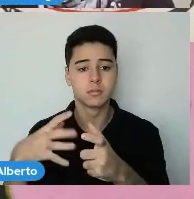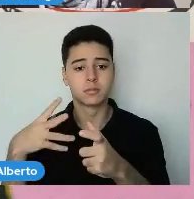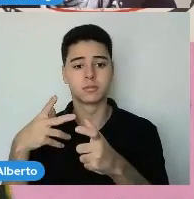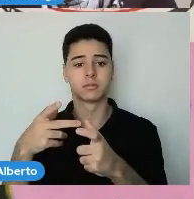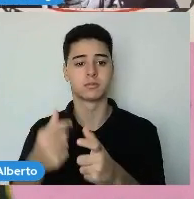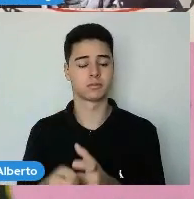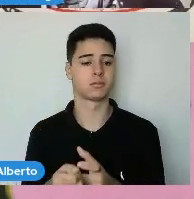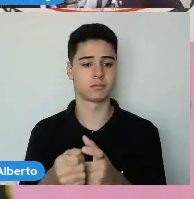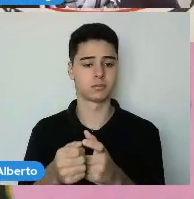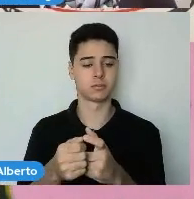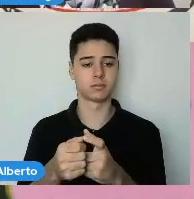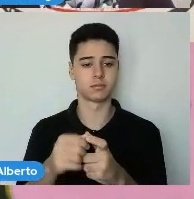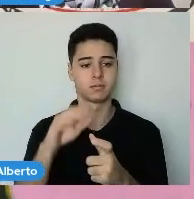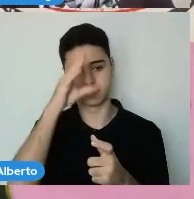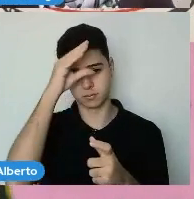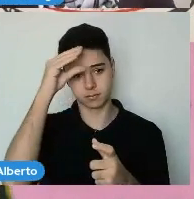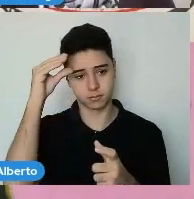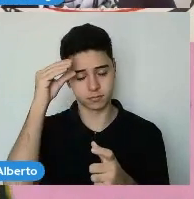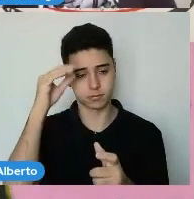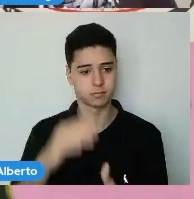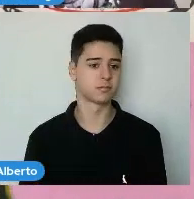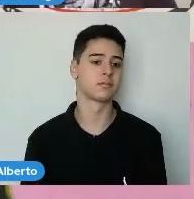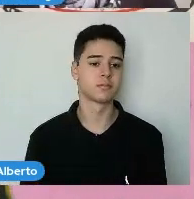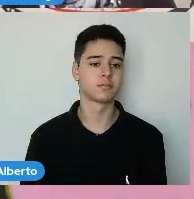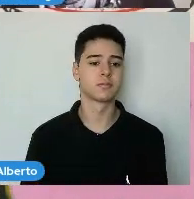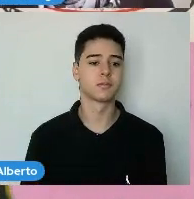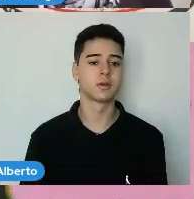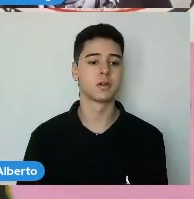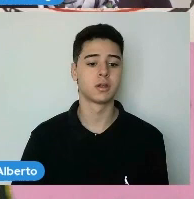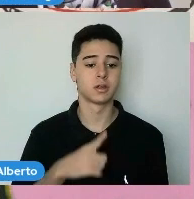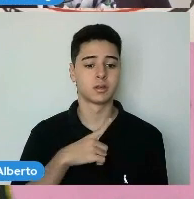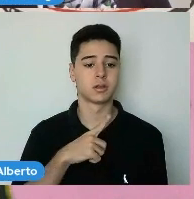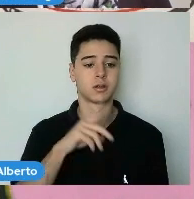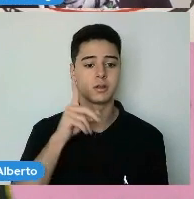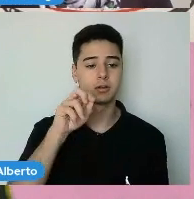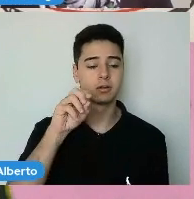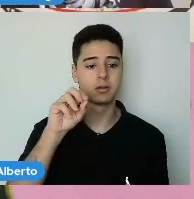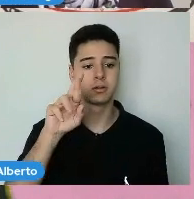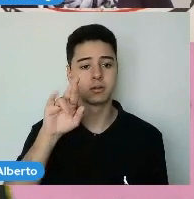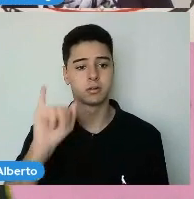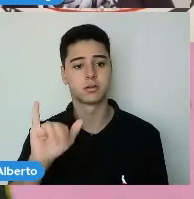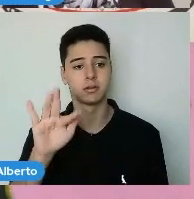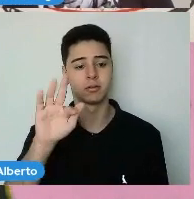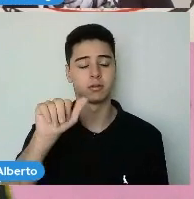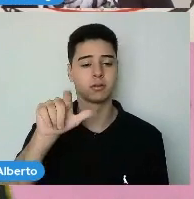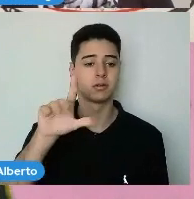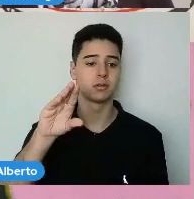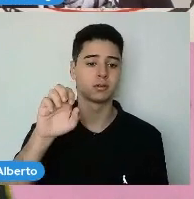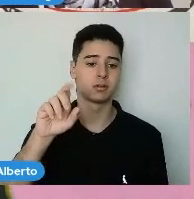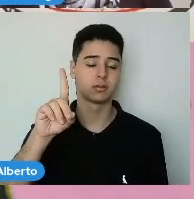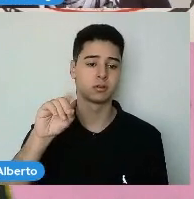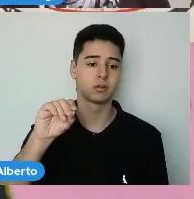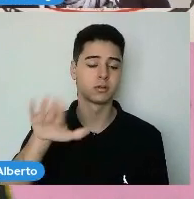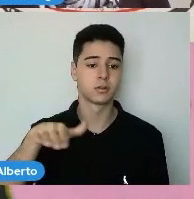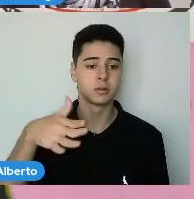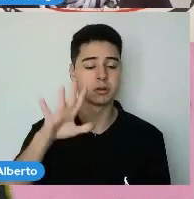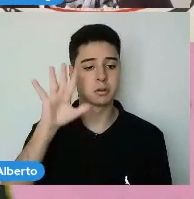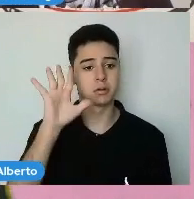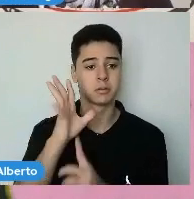nós. Aqui embaixo a gente tem uma instalação da Doris Salcedo, que também é uma artista